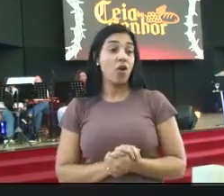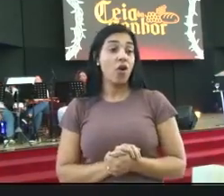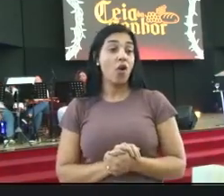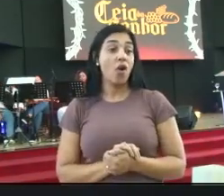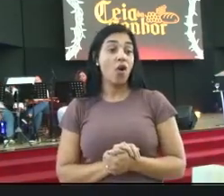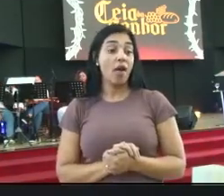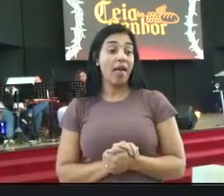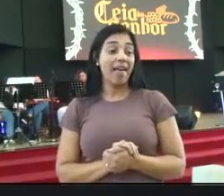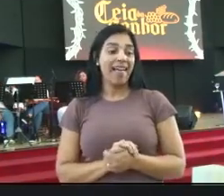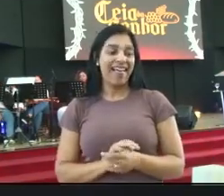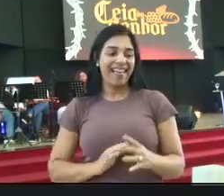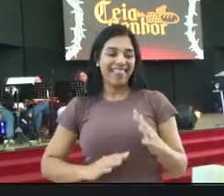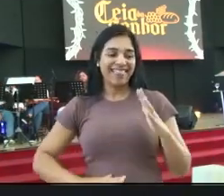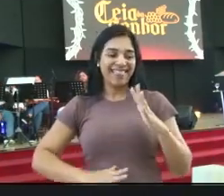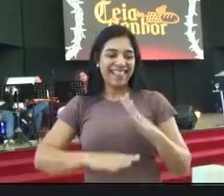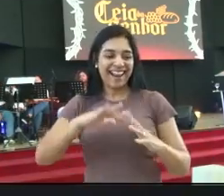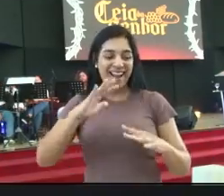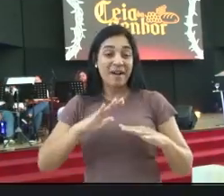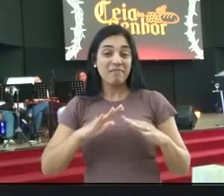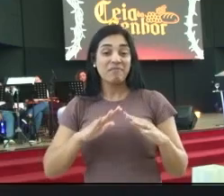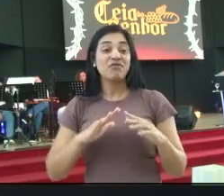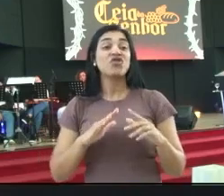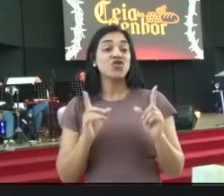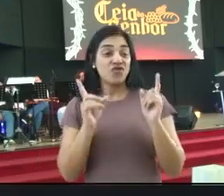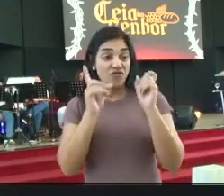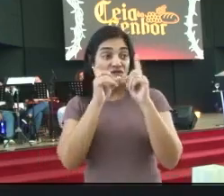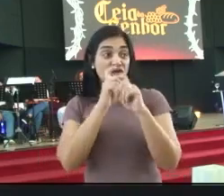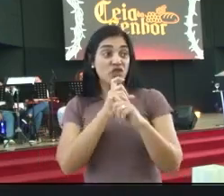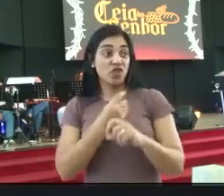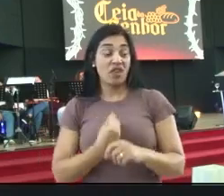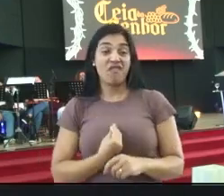isto afeta todas as áreas da vida dela.